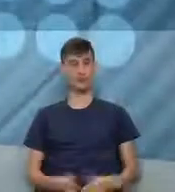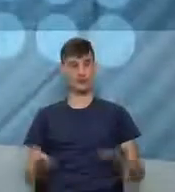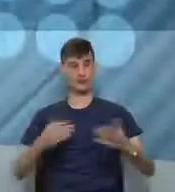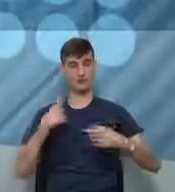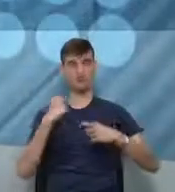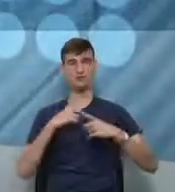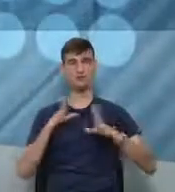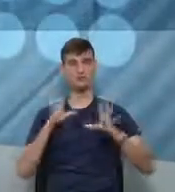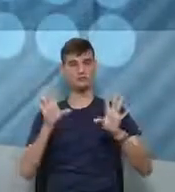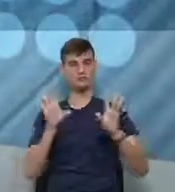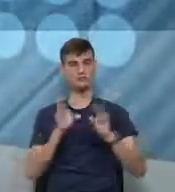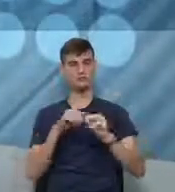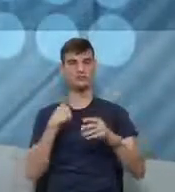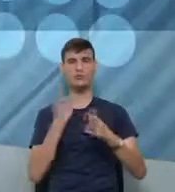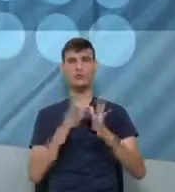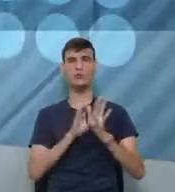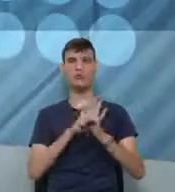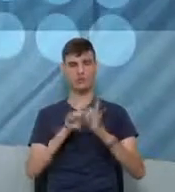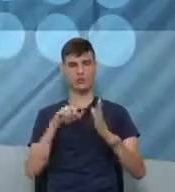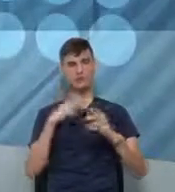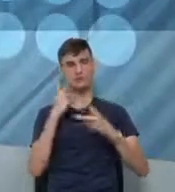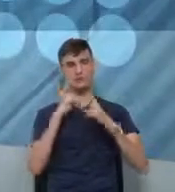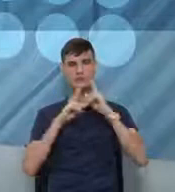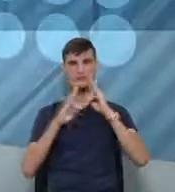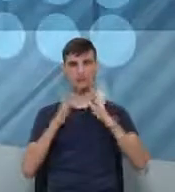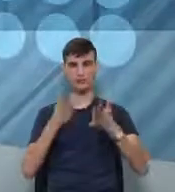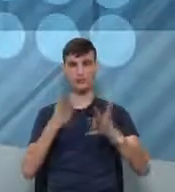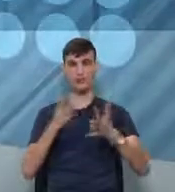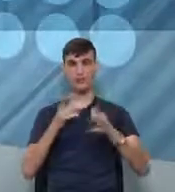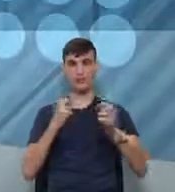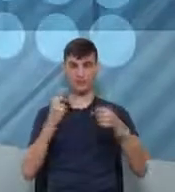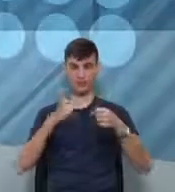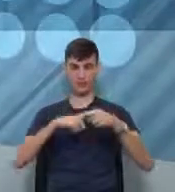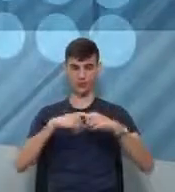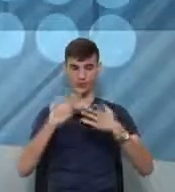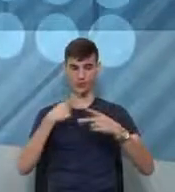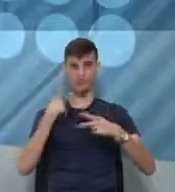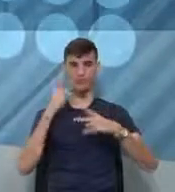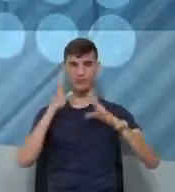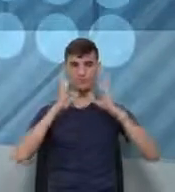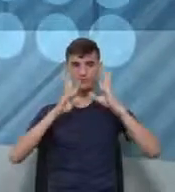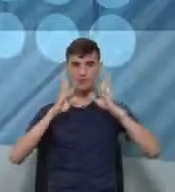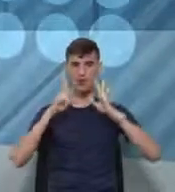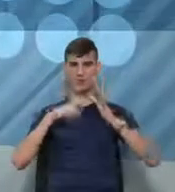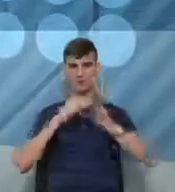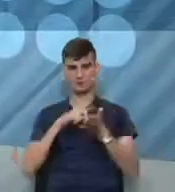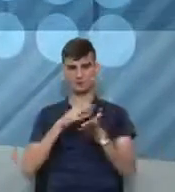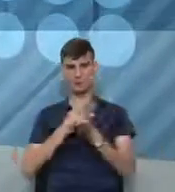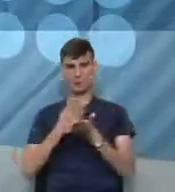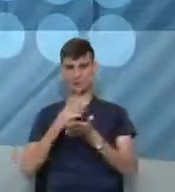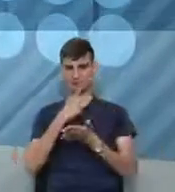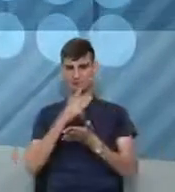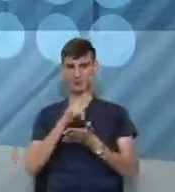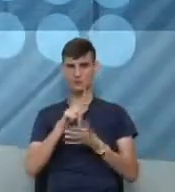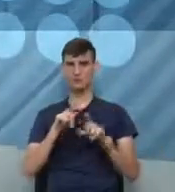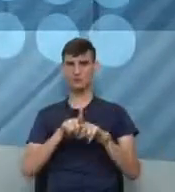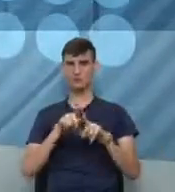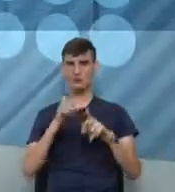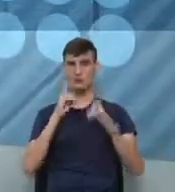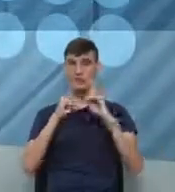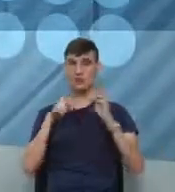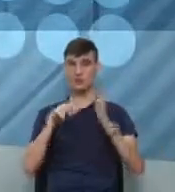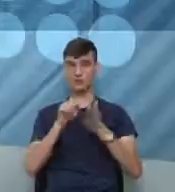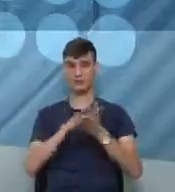Bom, então resumindo o nosso conteúdo, que é o que nós estávamos vendo, voltando quando a gente está pensando aqui na nossa série de PG e daqui a pouco a gente vai conhecer a nossa